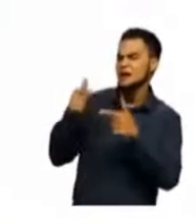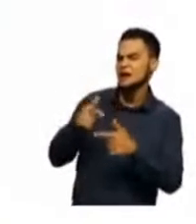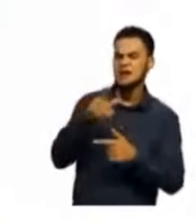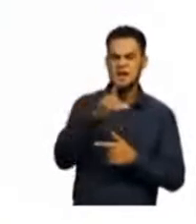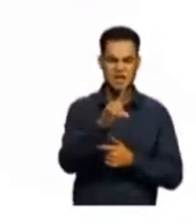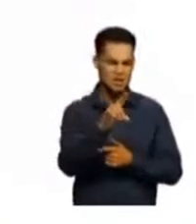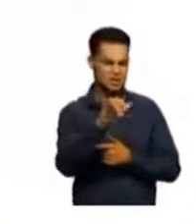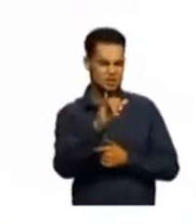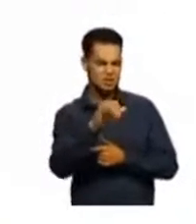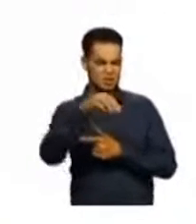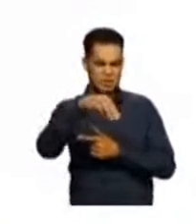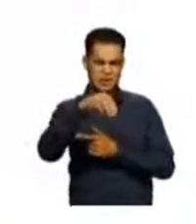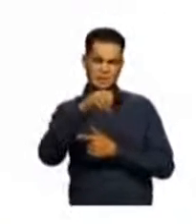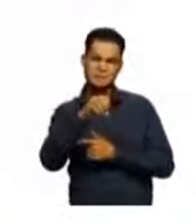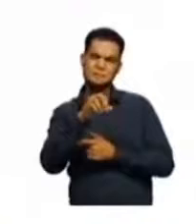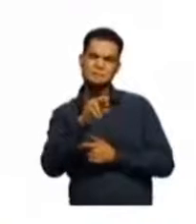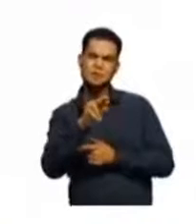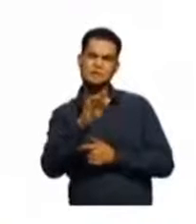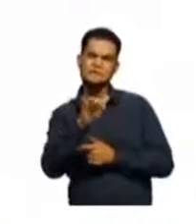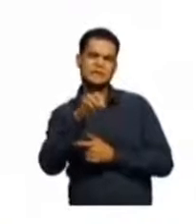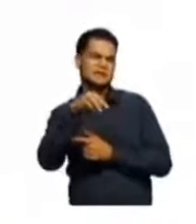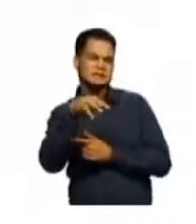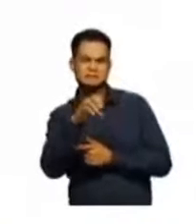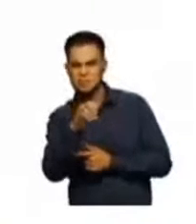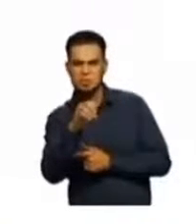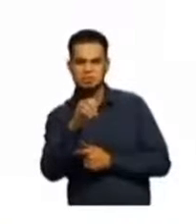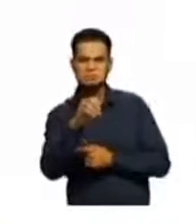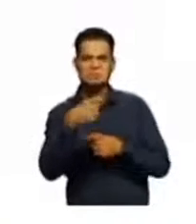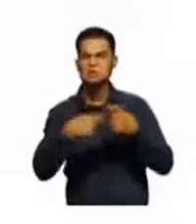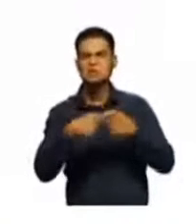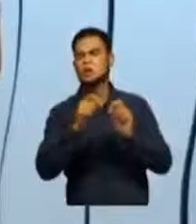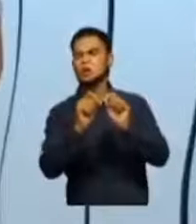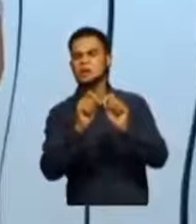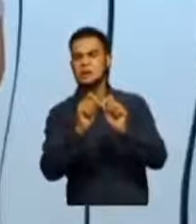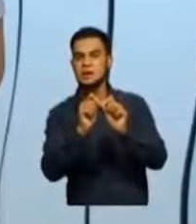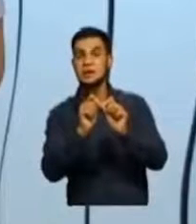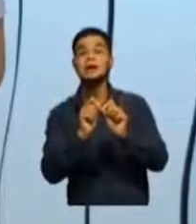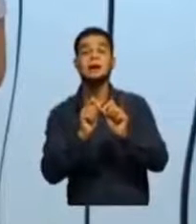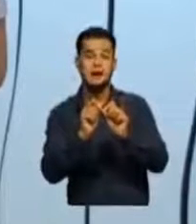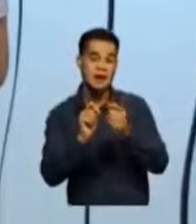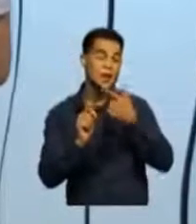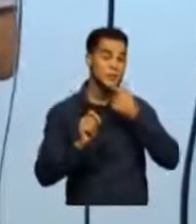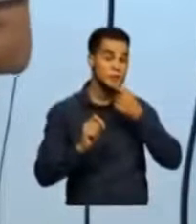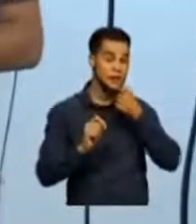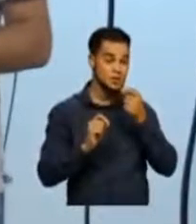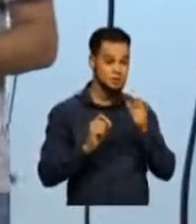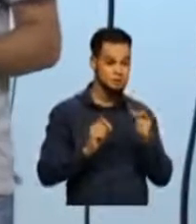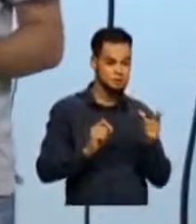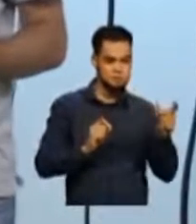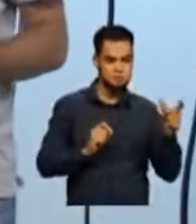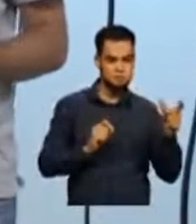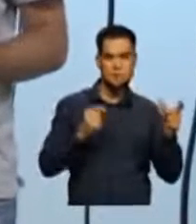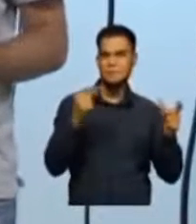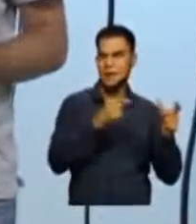é isso? O macho e a fêmea é diferente. O macho, ele é maior e ele vai ter um